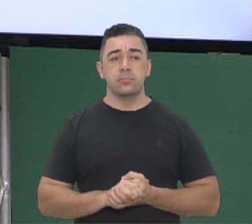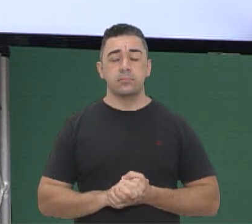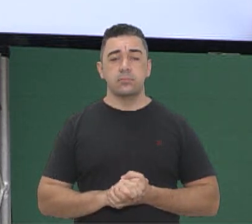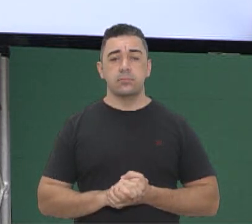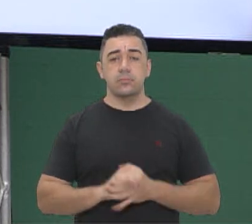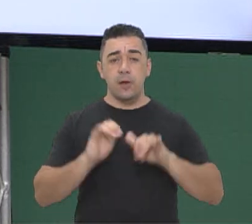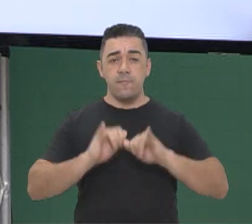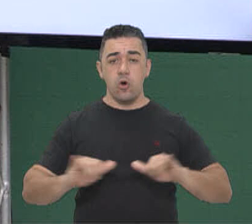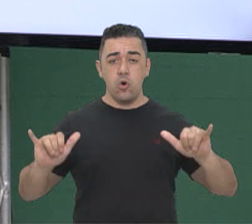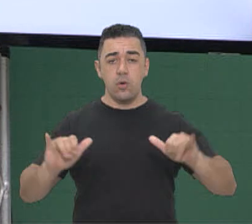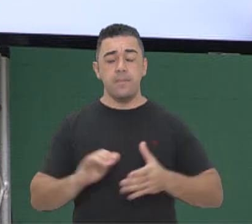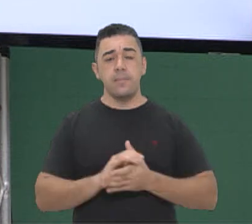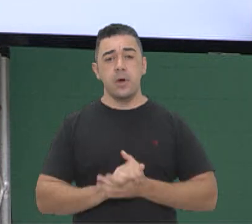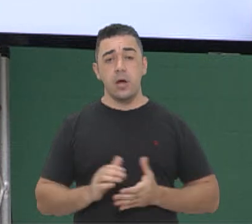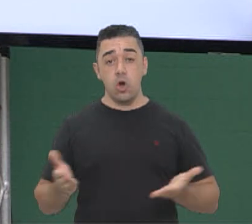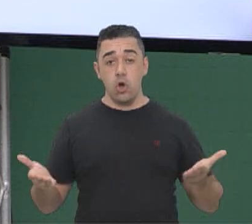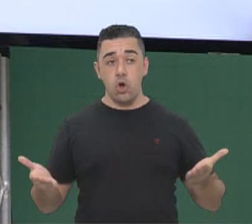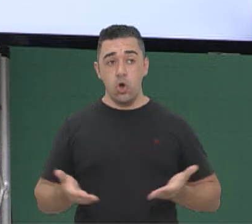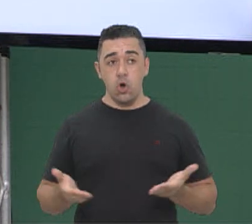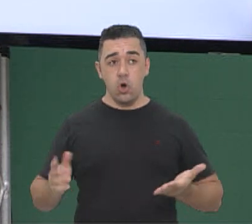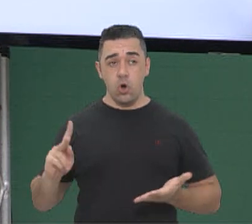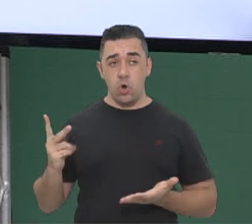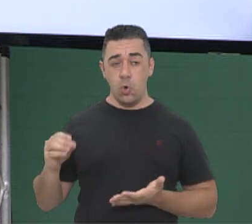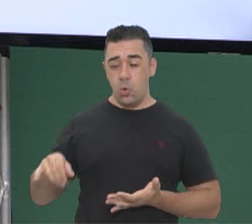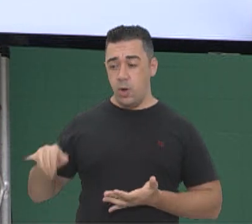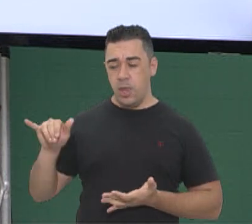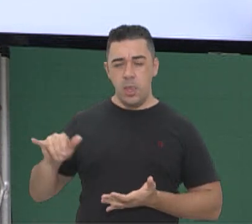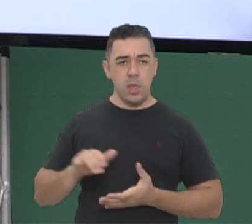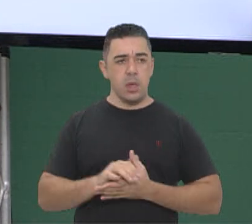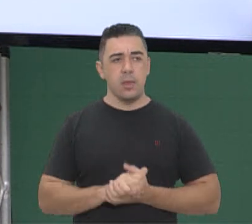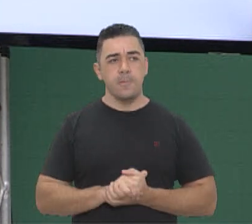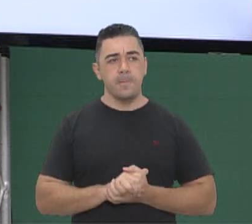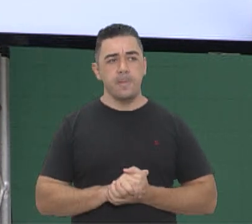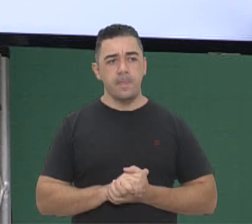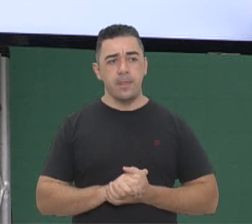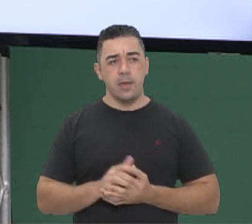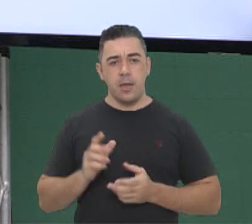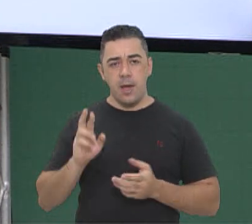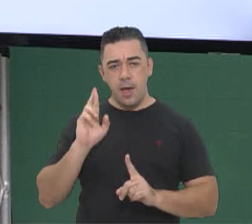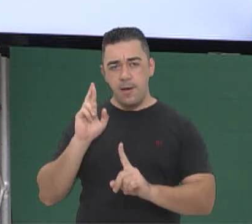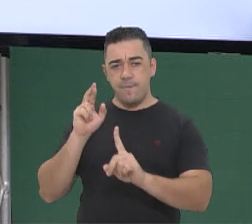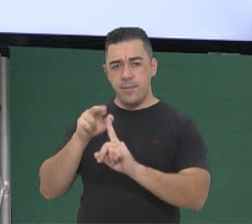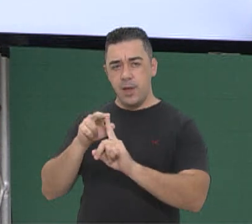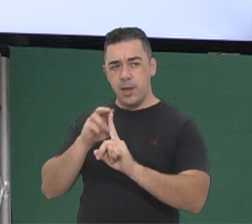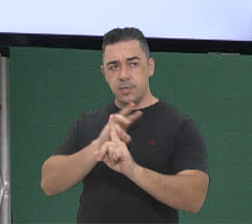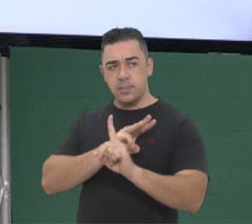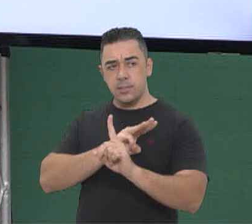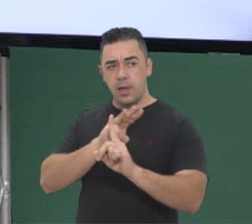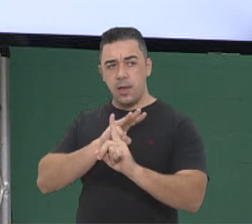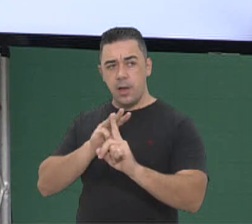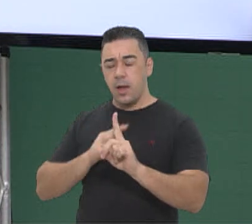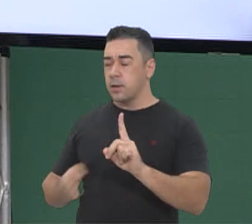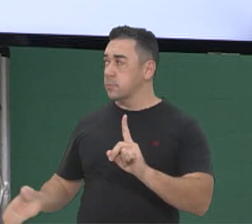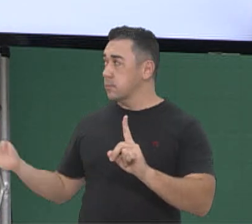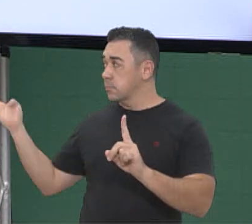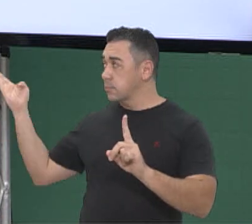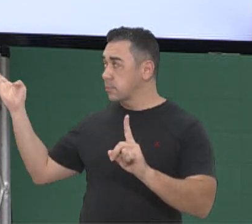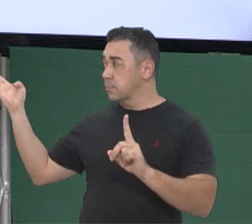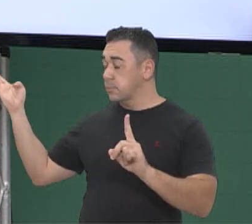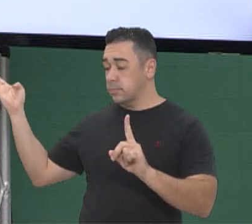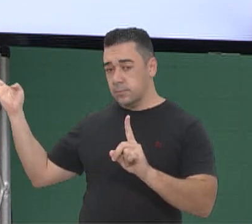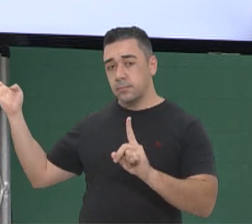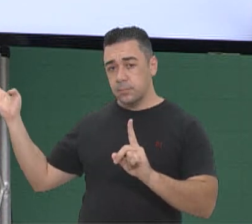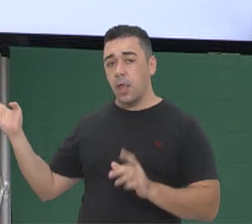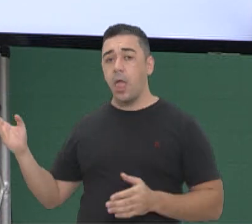Informaram hoje fuentes culturais. E aí nós colocamos a referência para vocês de onde nós retiramos o texto.